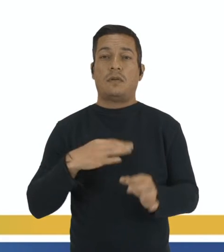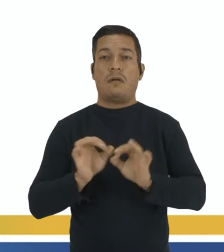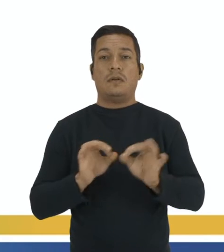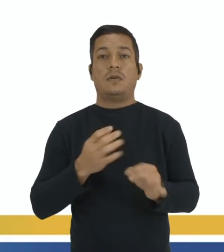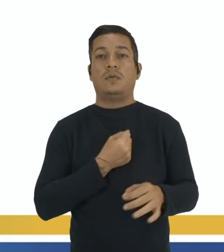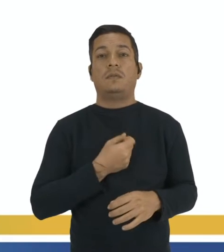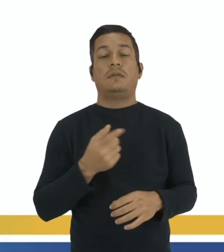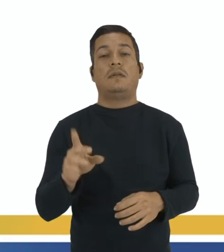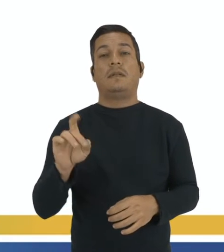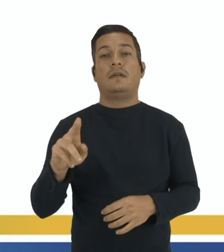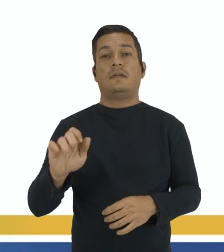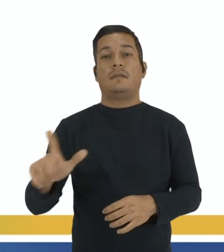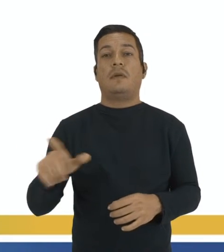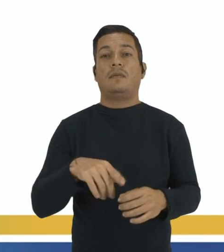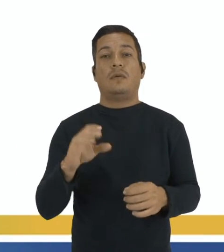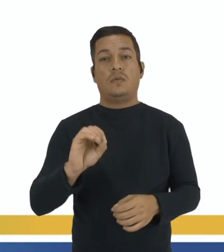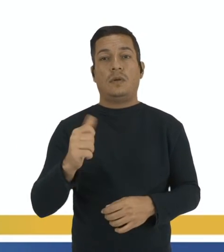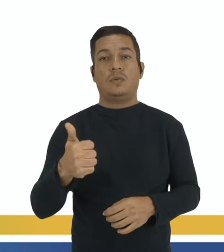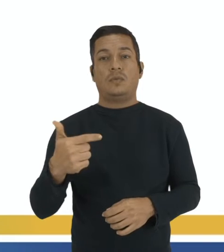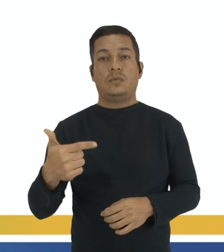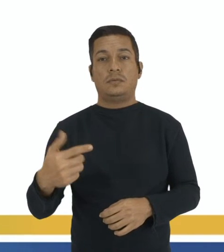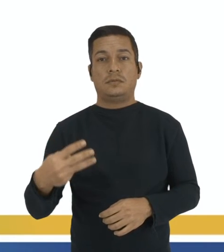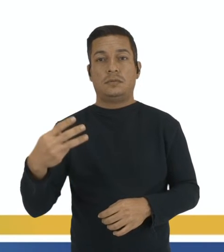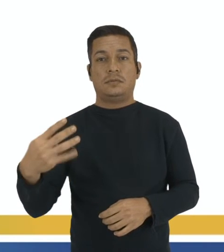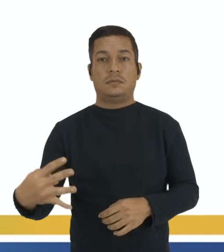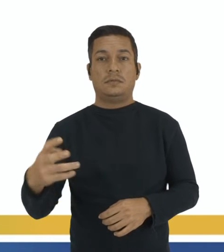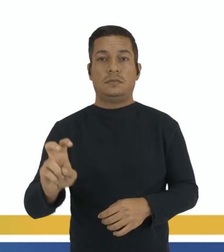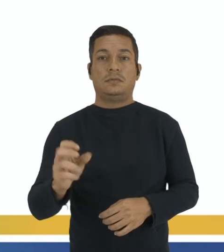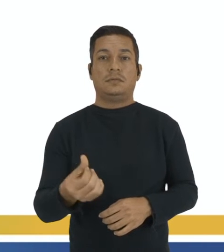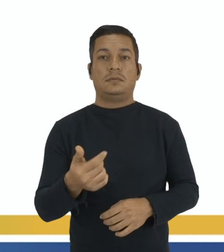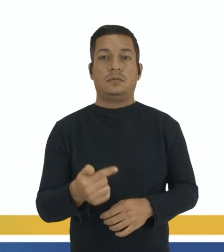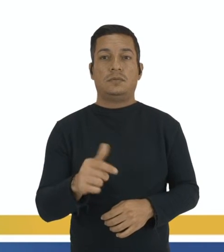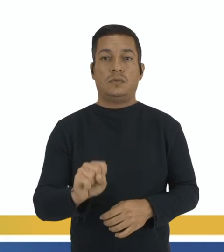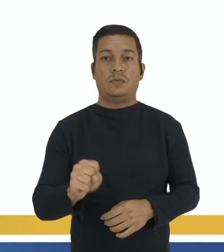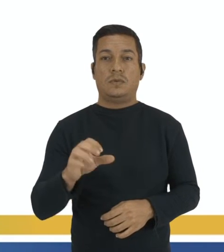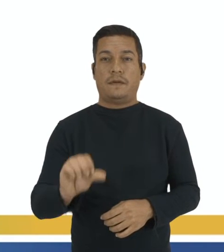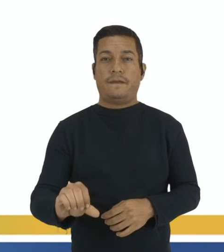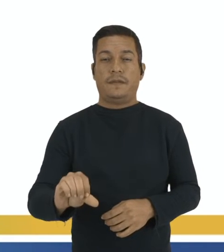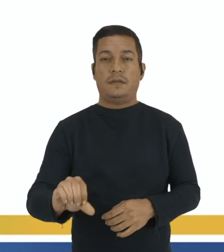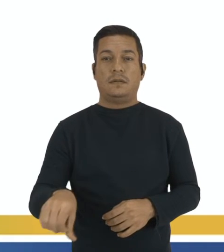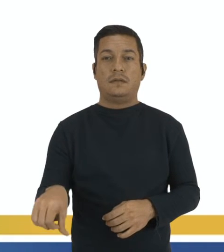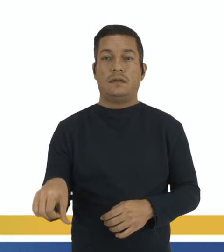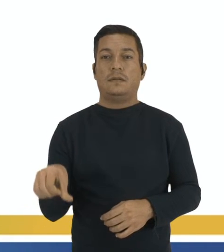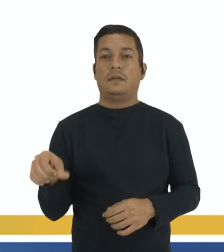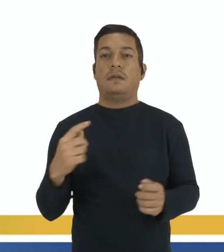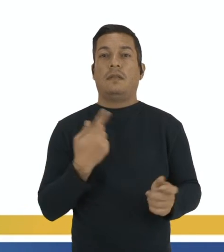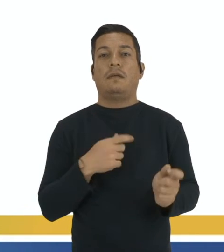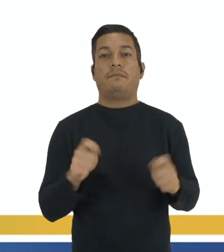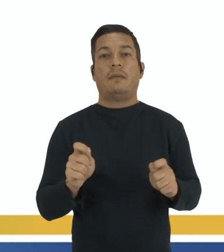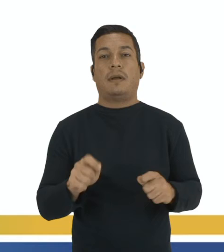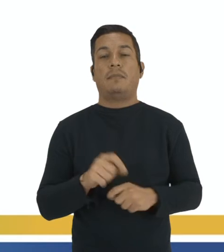numeração decimal. A partir deles, do 0, do 1, do 2, do 3, 4, 5, 6, 7, 8 e 9, nós podemos